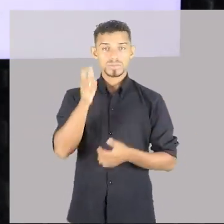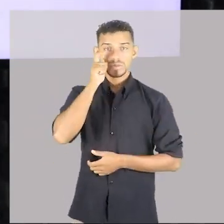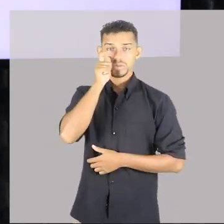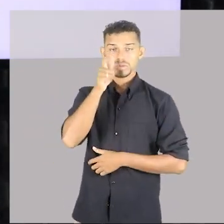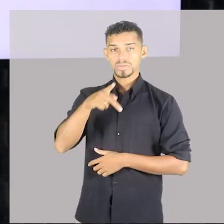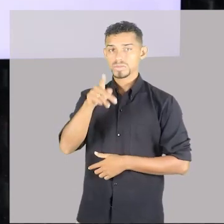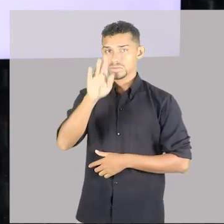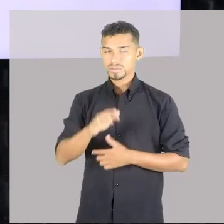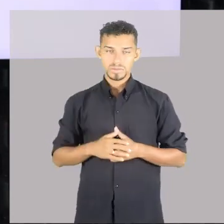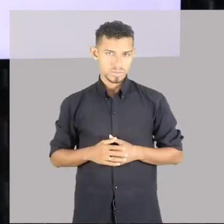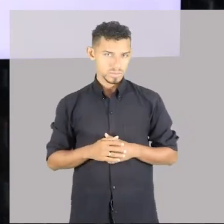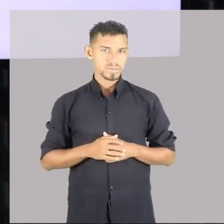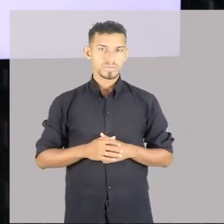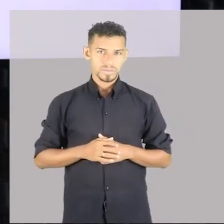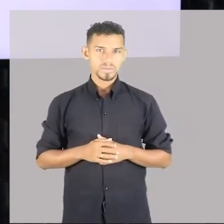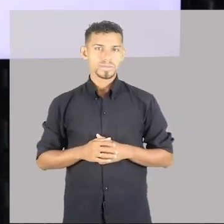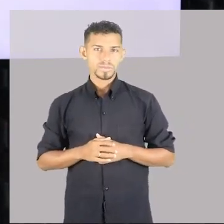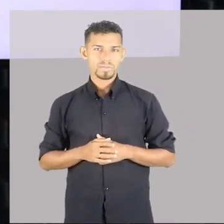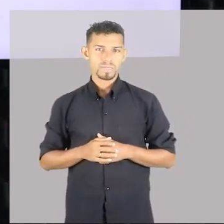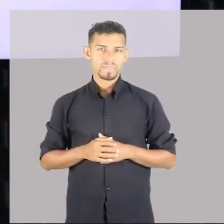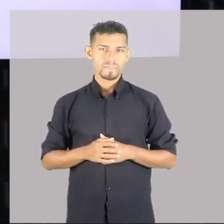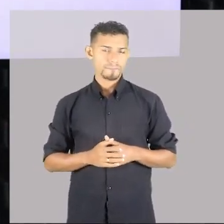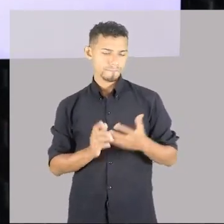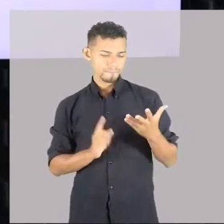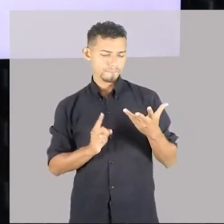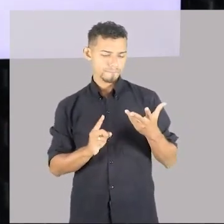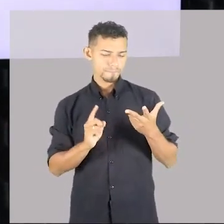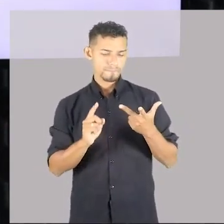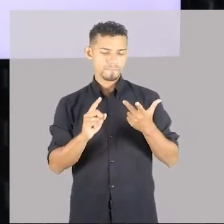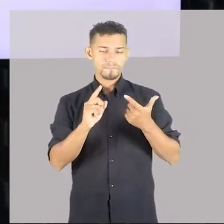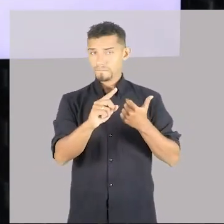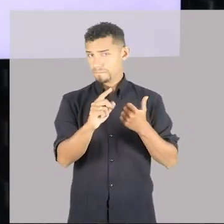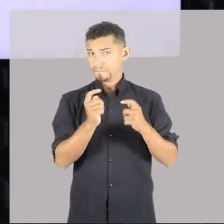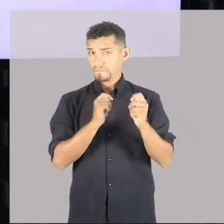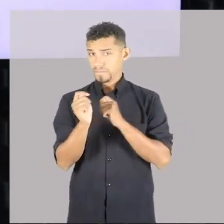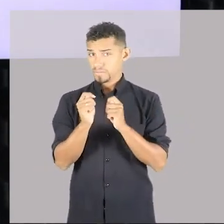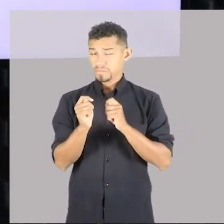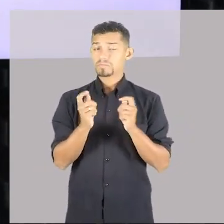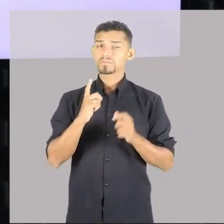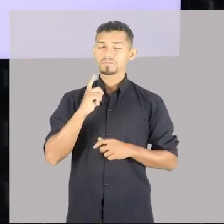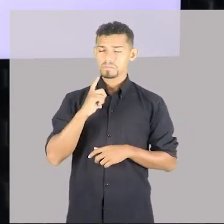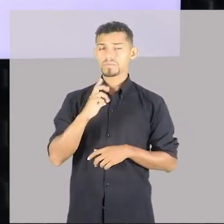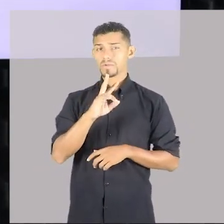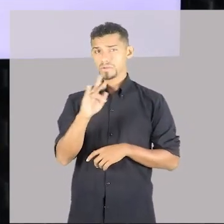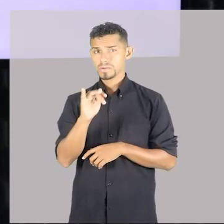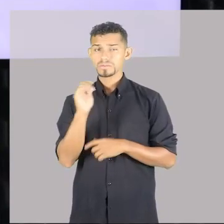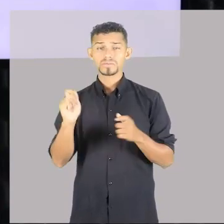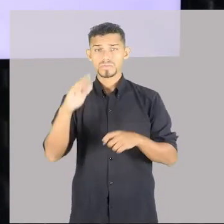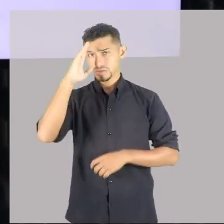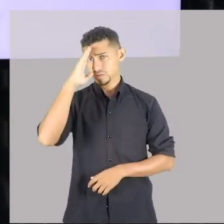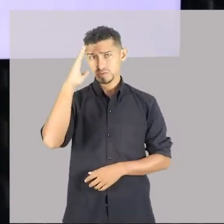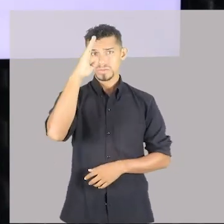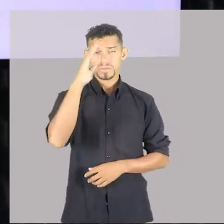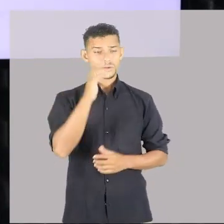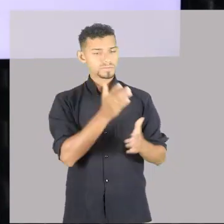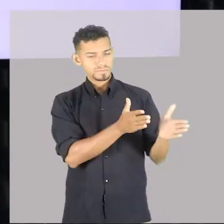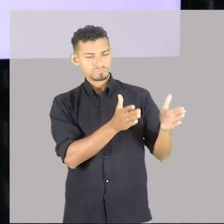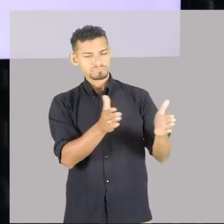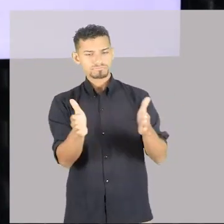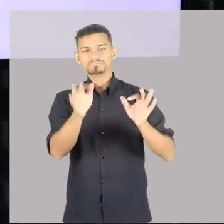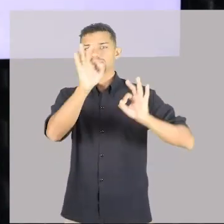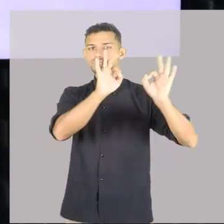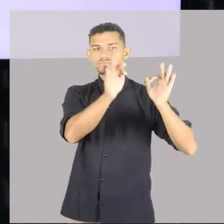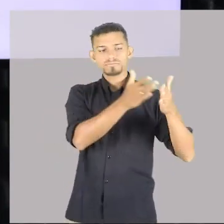público. Certos procedimentos administrativos terão prioridade na tramitação